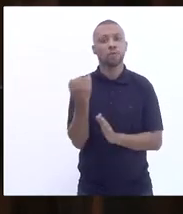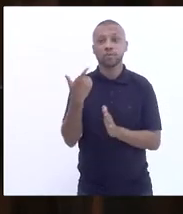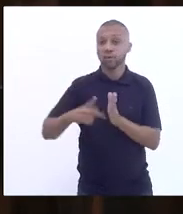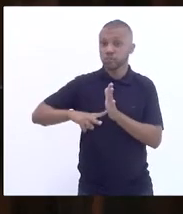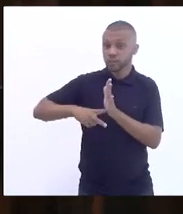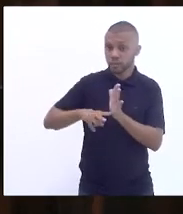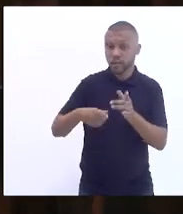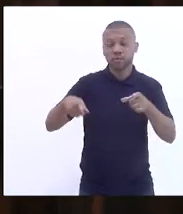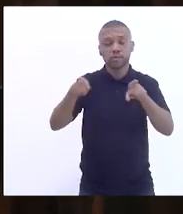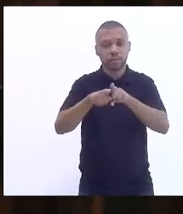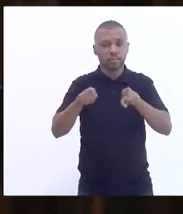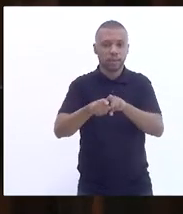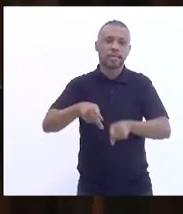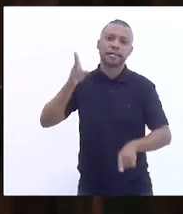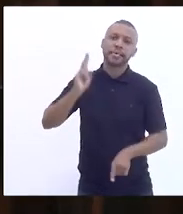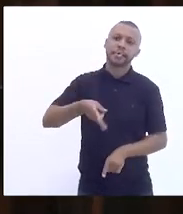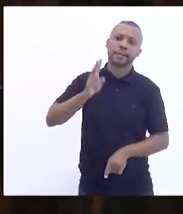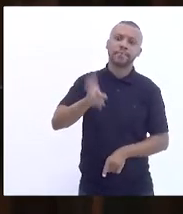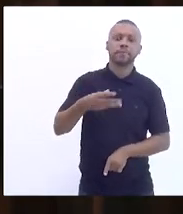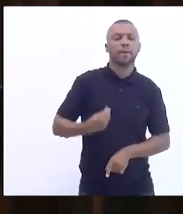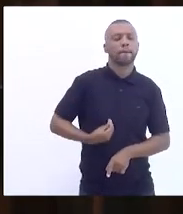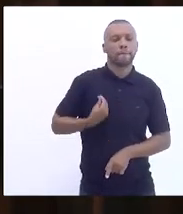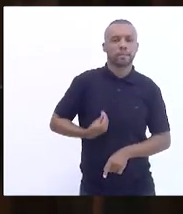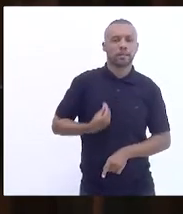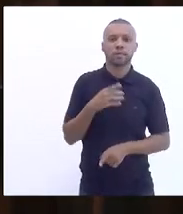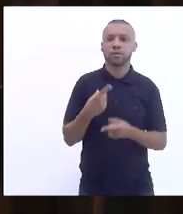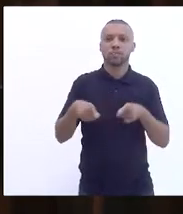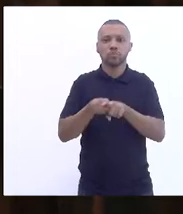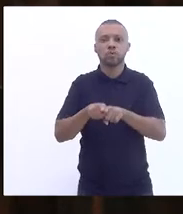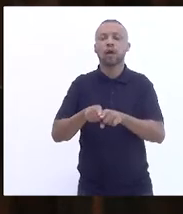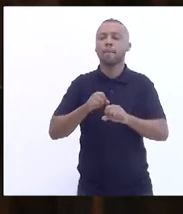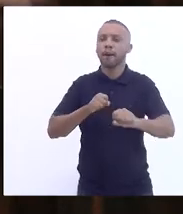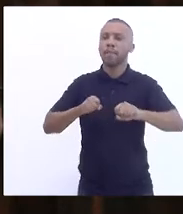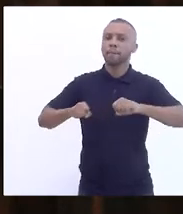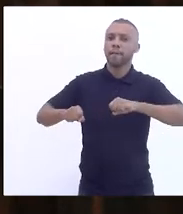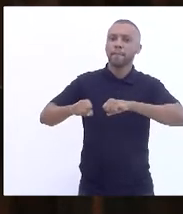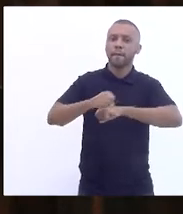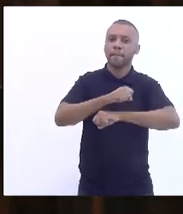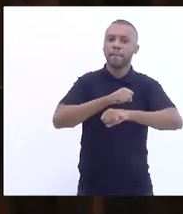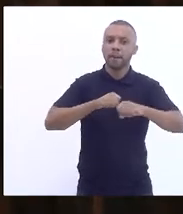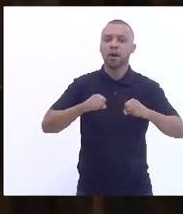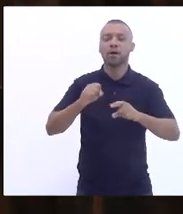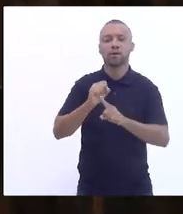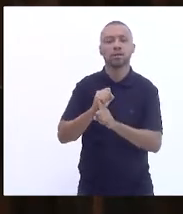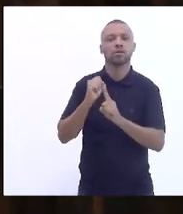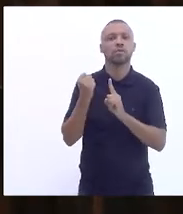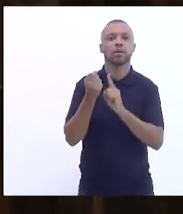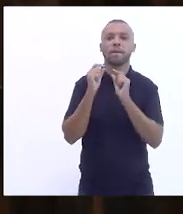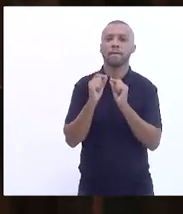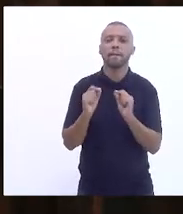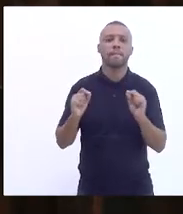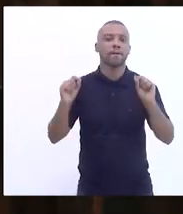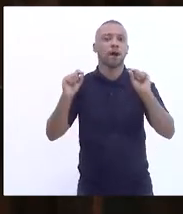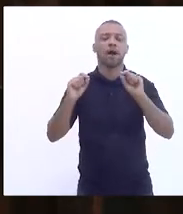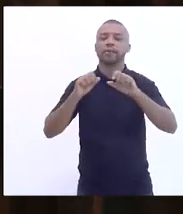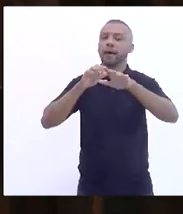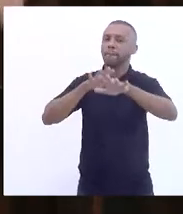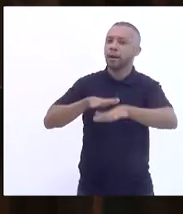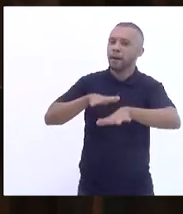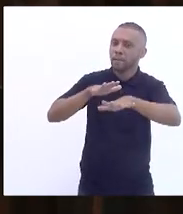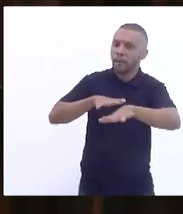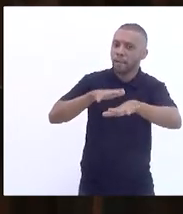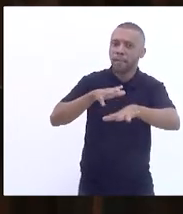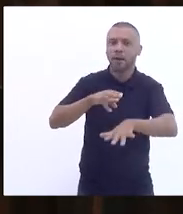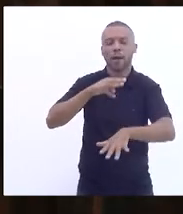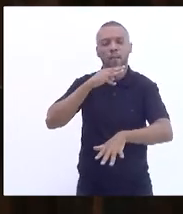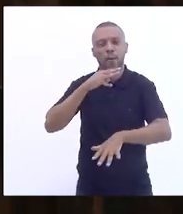também sempre tá presente né junto aos movimentos sociais é atuando junto né na caminhada em Manguinhos